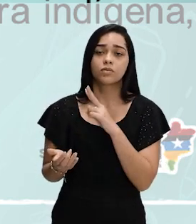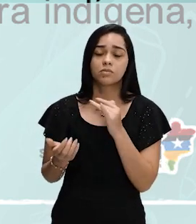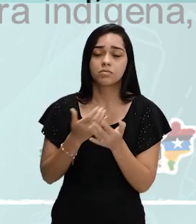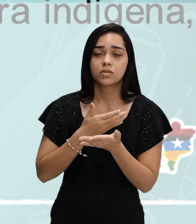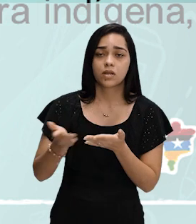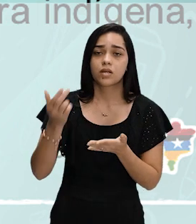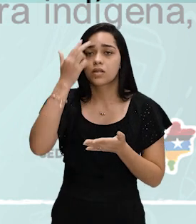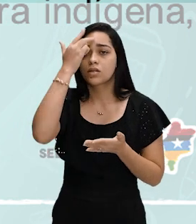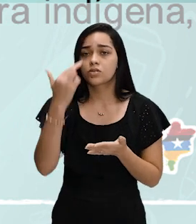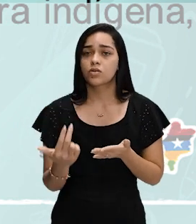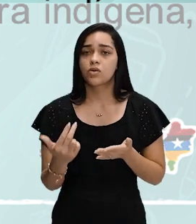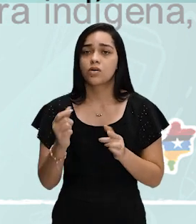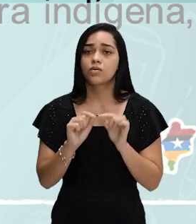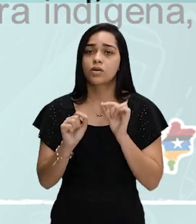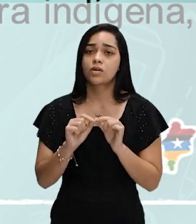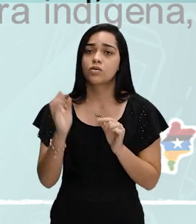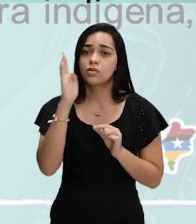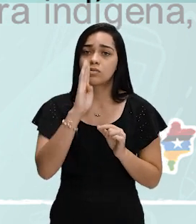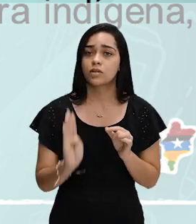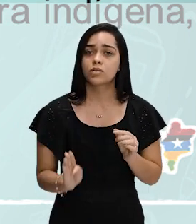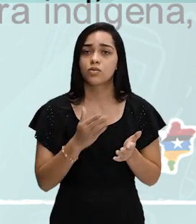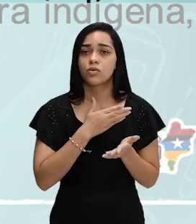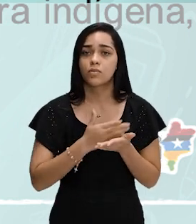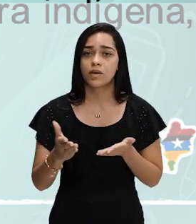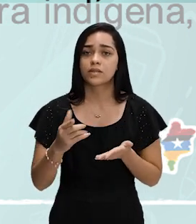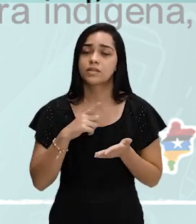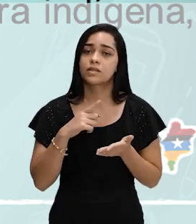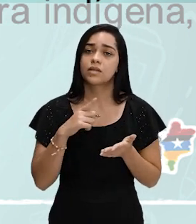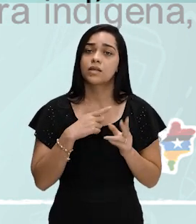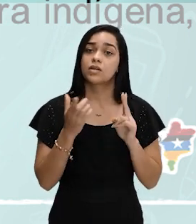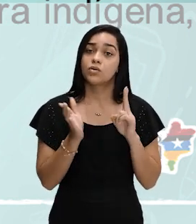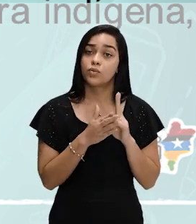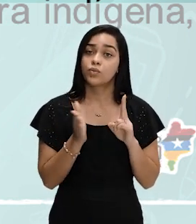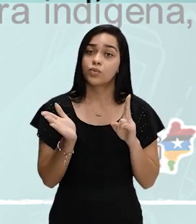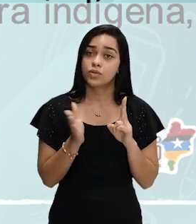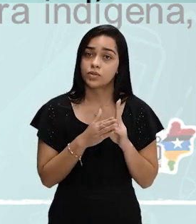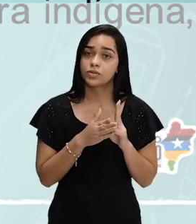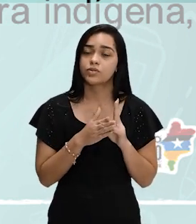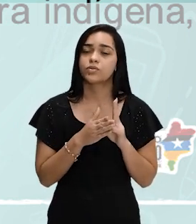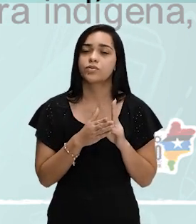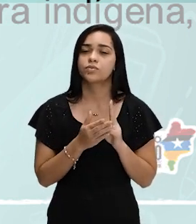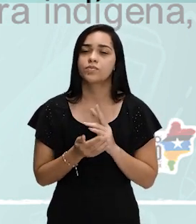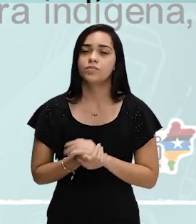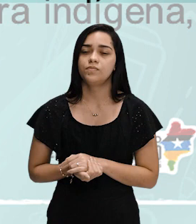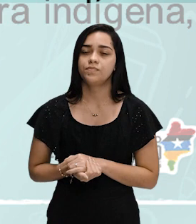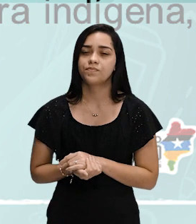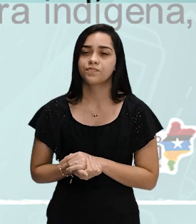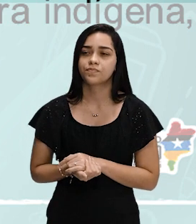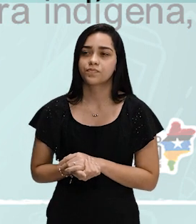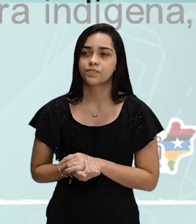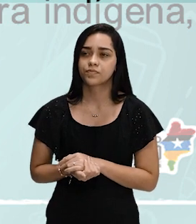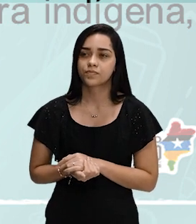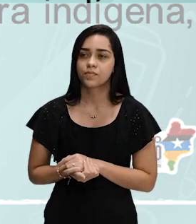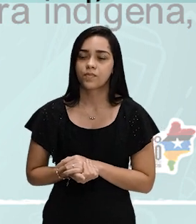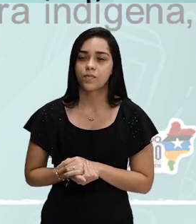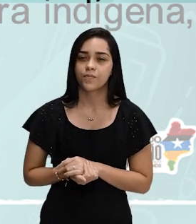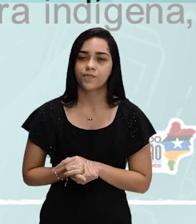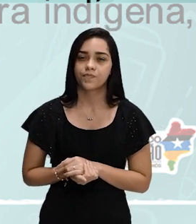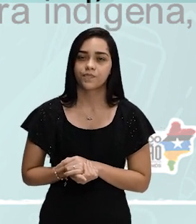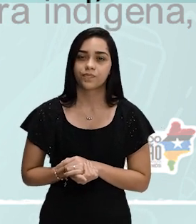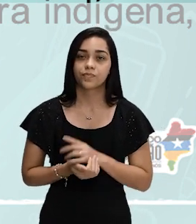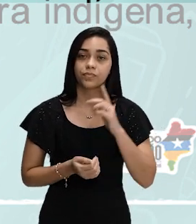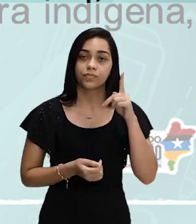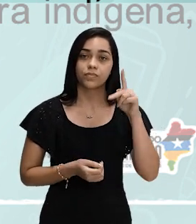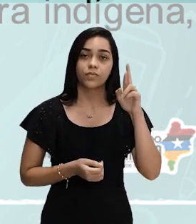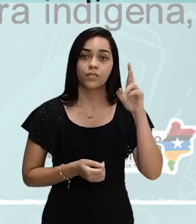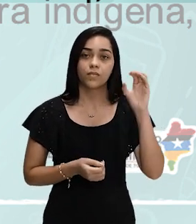da nossa história. A história do Brasil começa com essa figura, figura, gente, no caso de